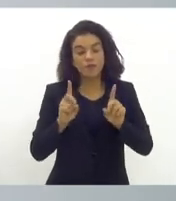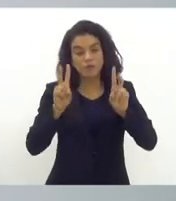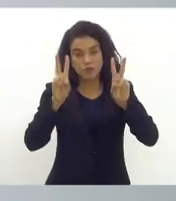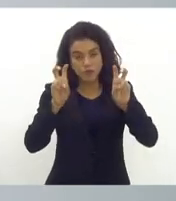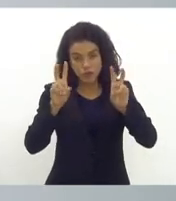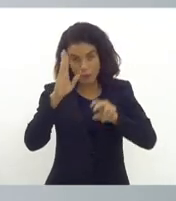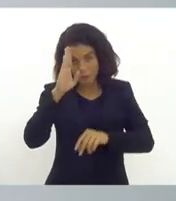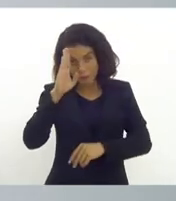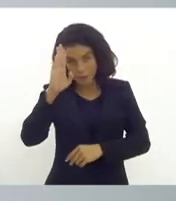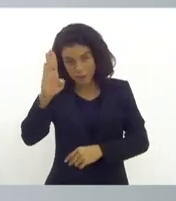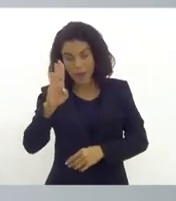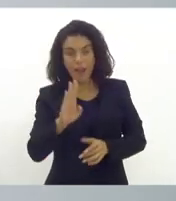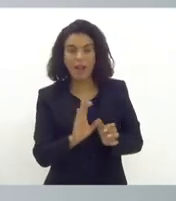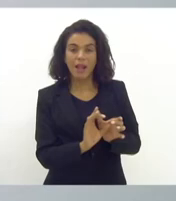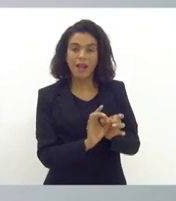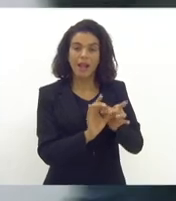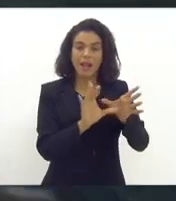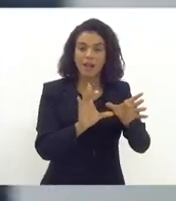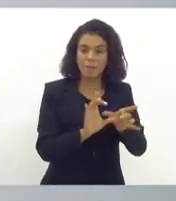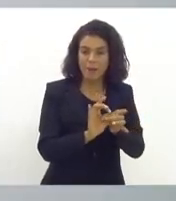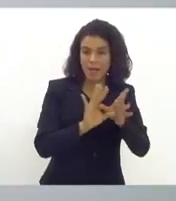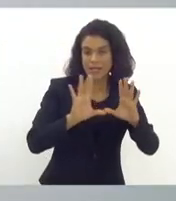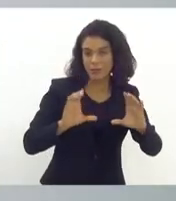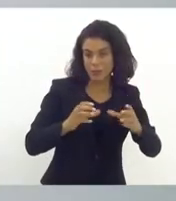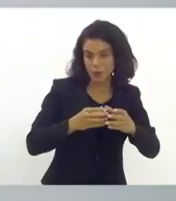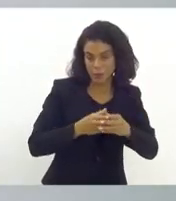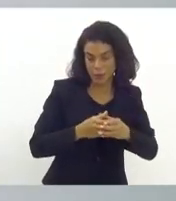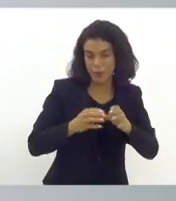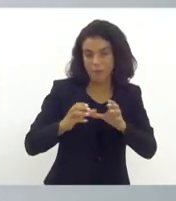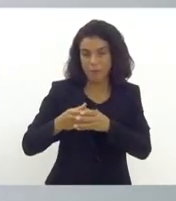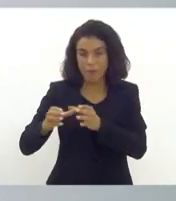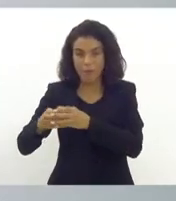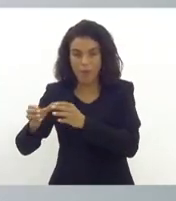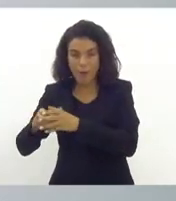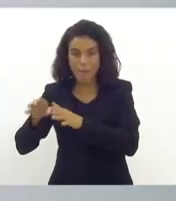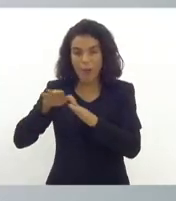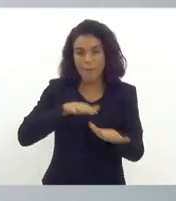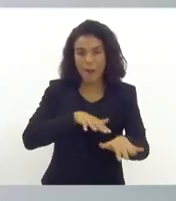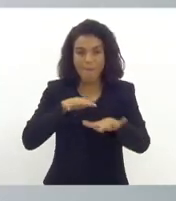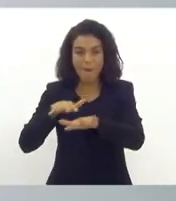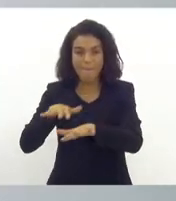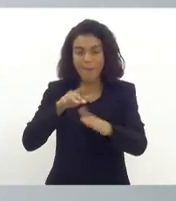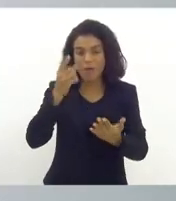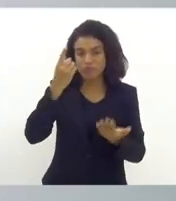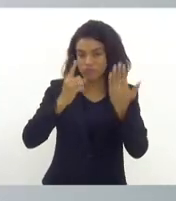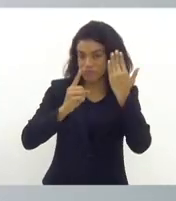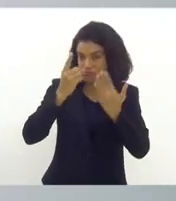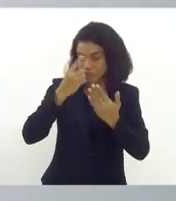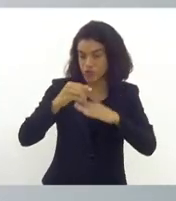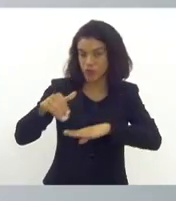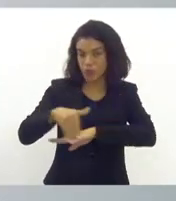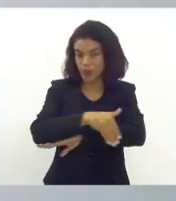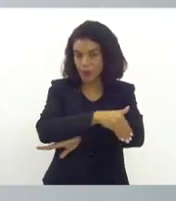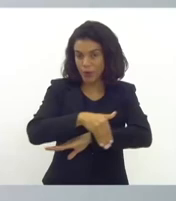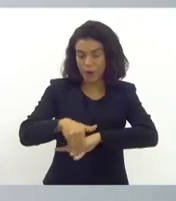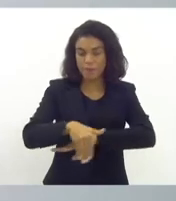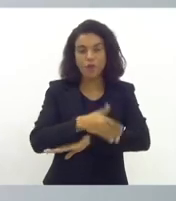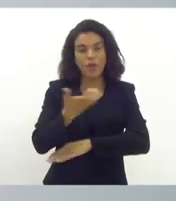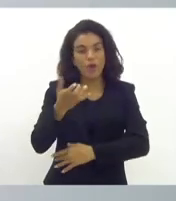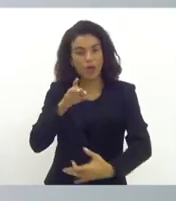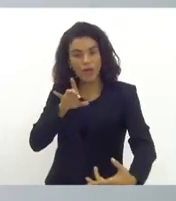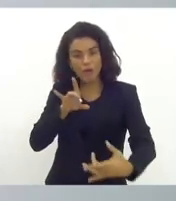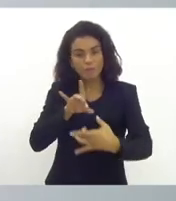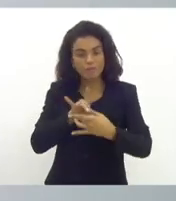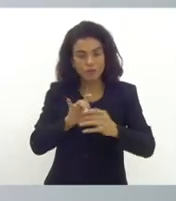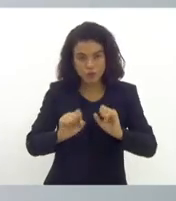as liberações para os blocos de rua e nesse sentido quero mirmanar com você aí